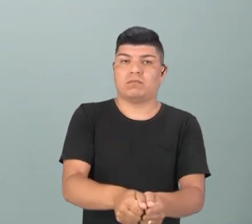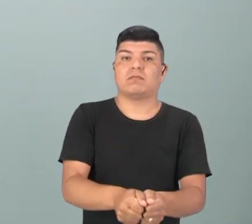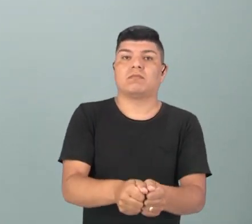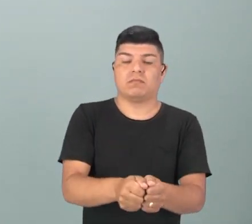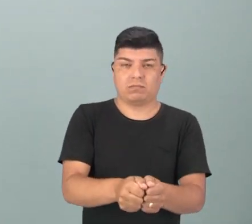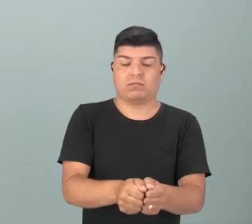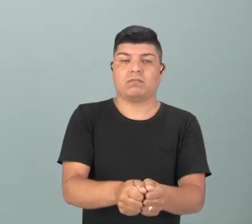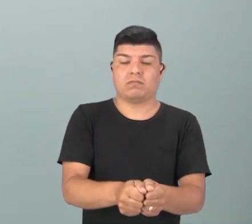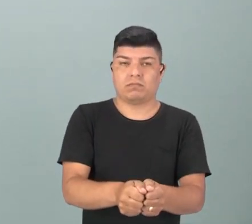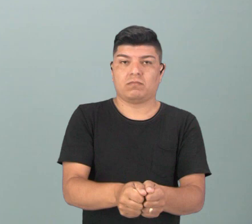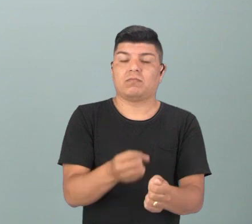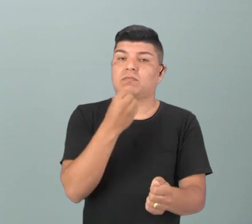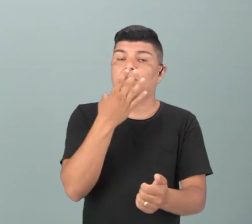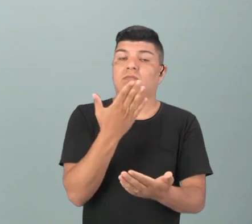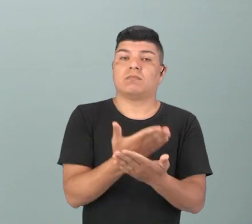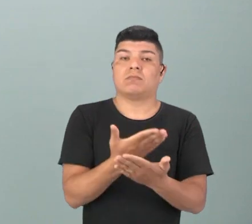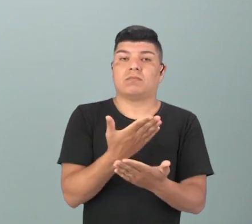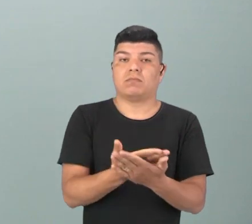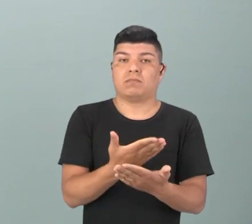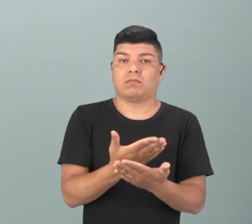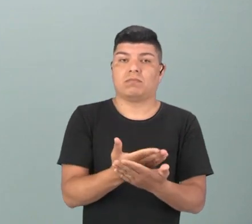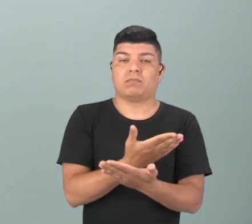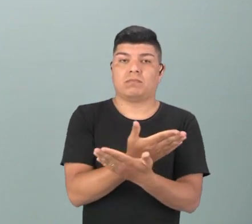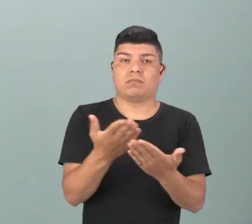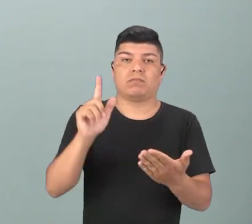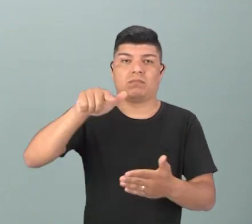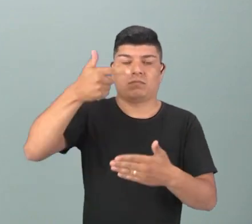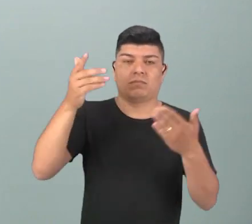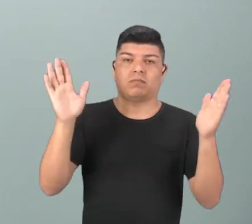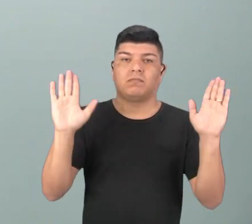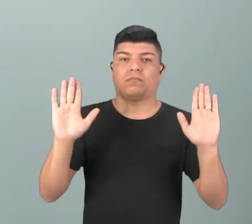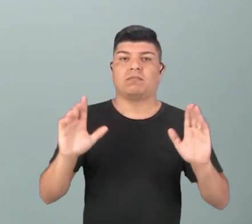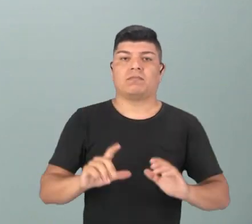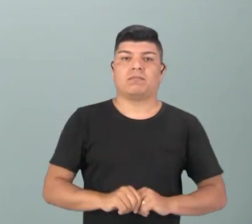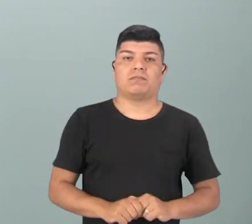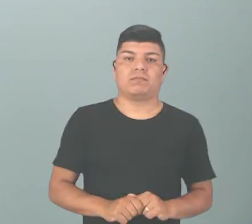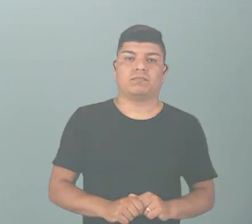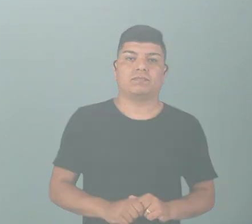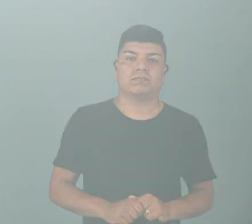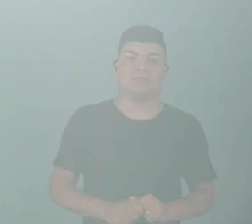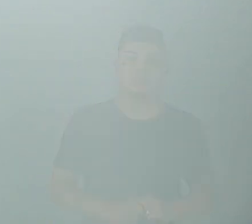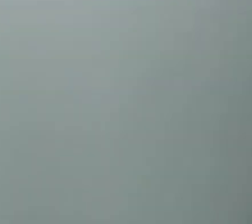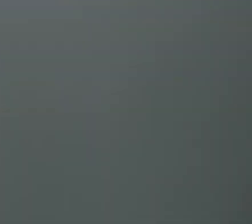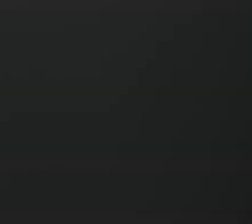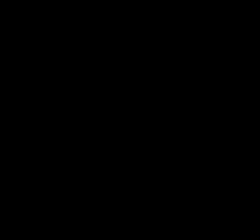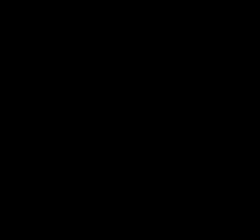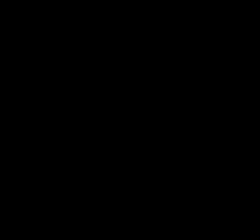com a gente e bons estudos, gente, e até a próxima. Tchau!